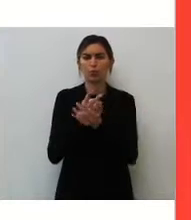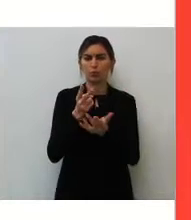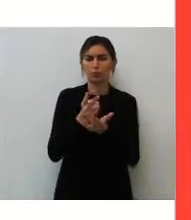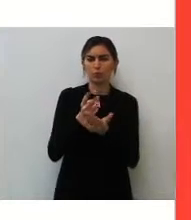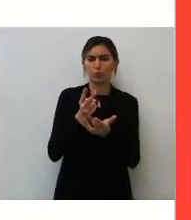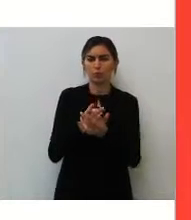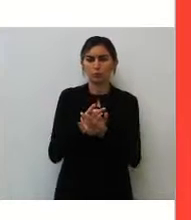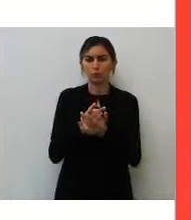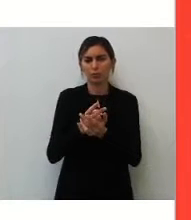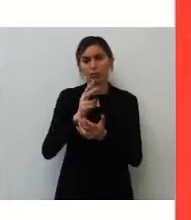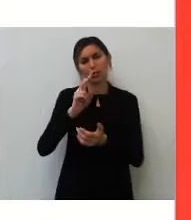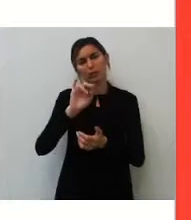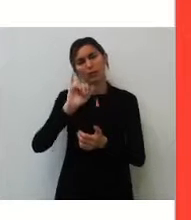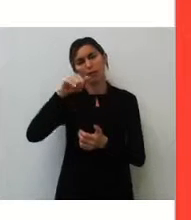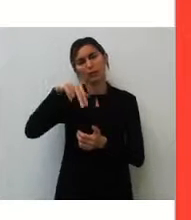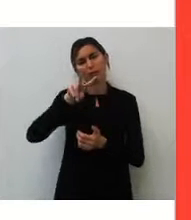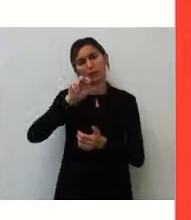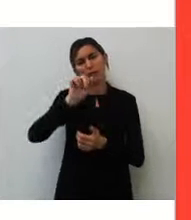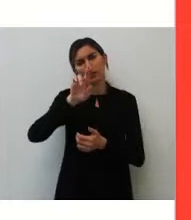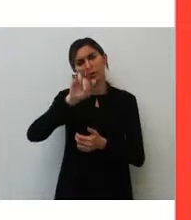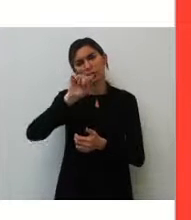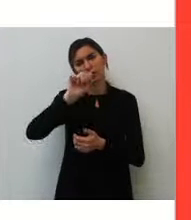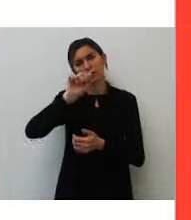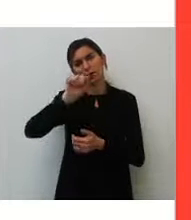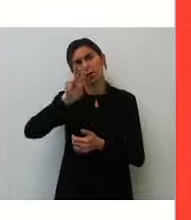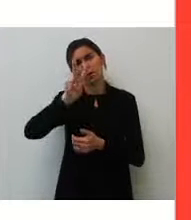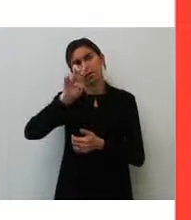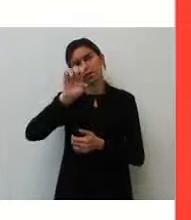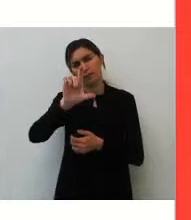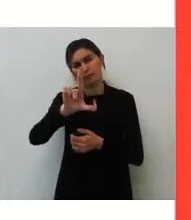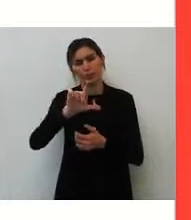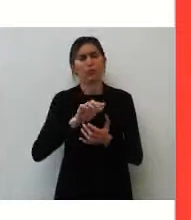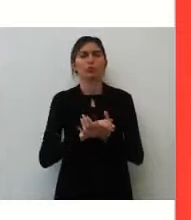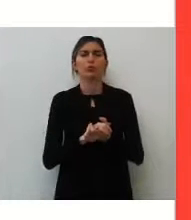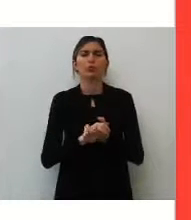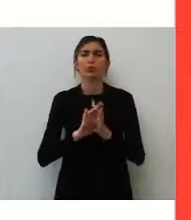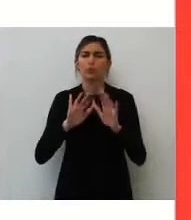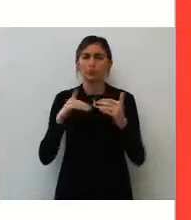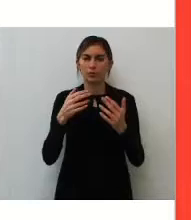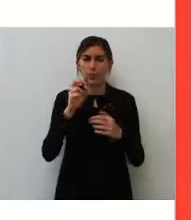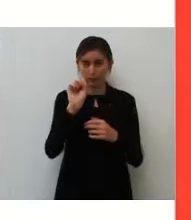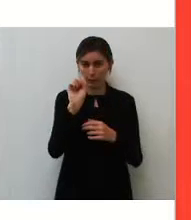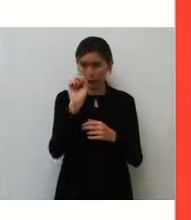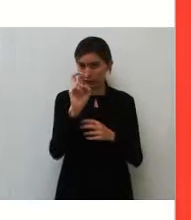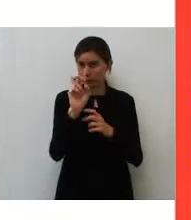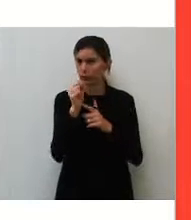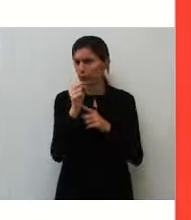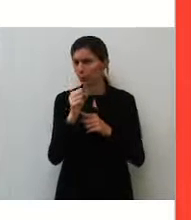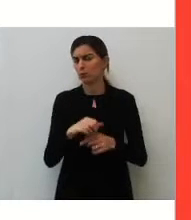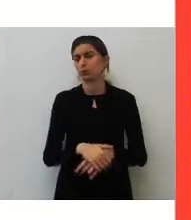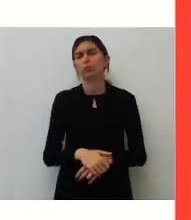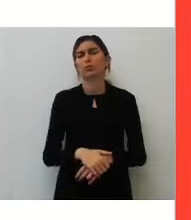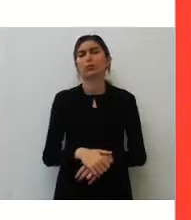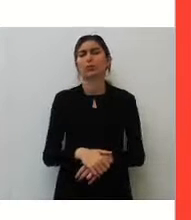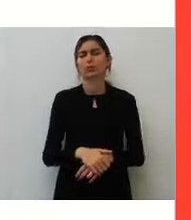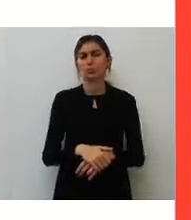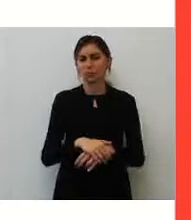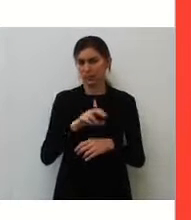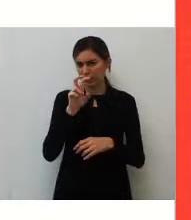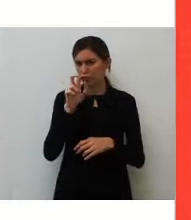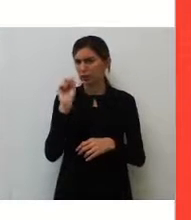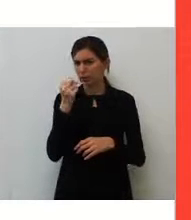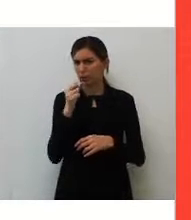continuar um variável olha lá 5 segundos para você fazer o